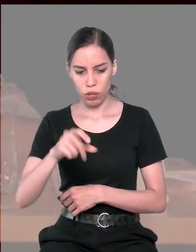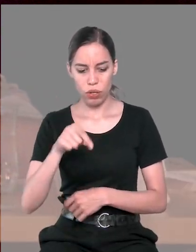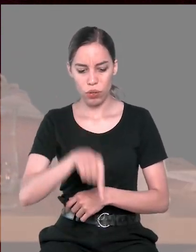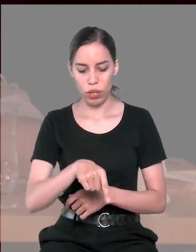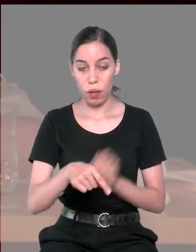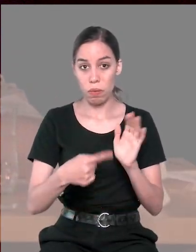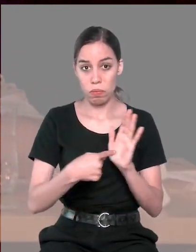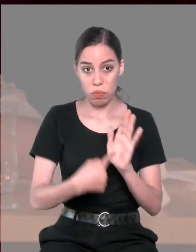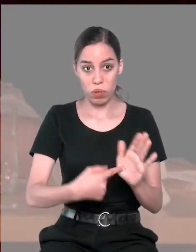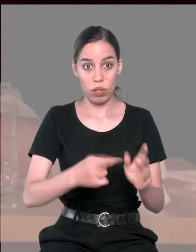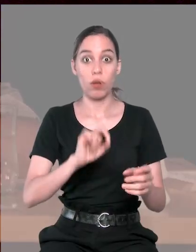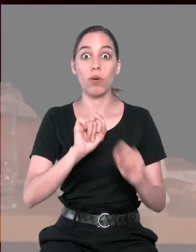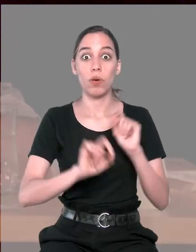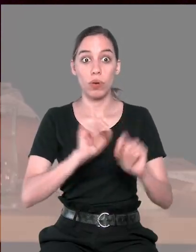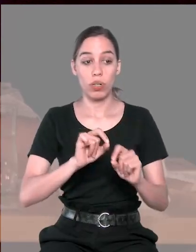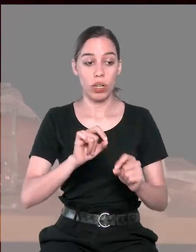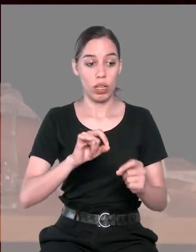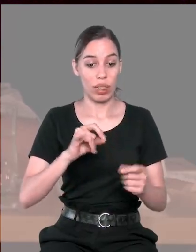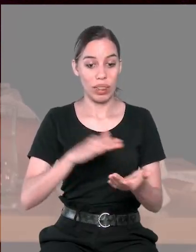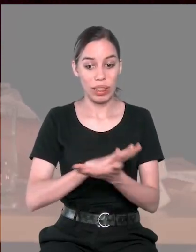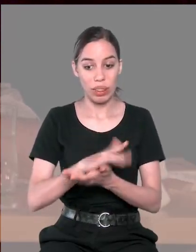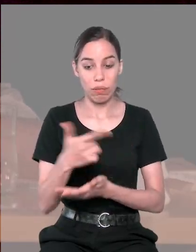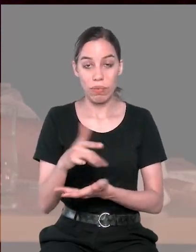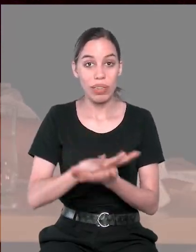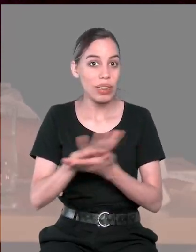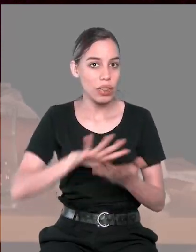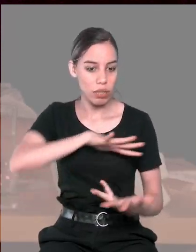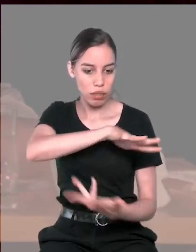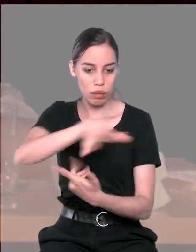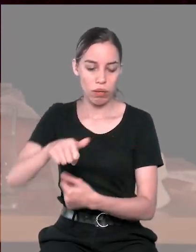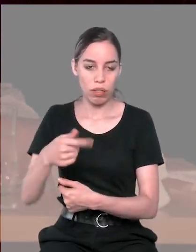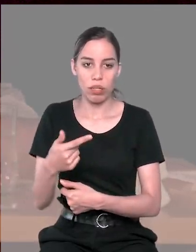nosso planeta que não tenha sido afetado pela ação do homem.